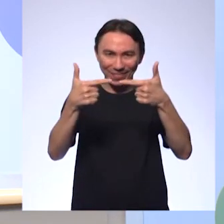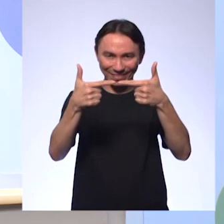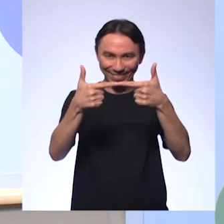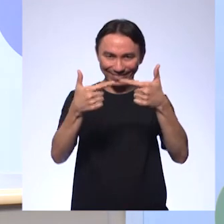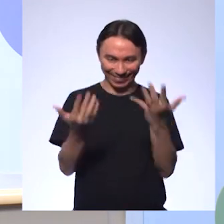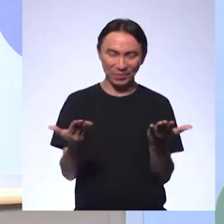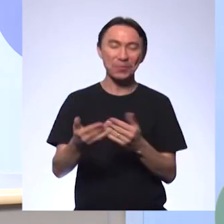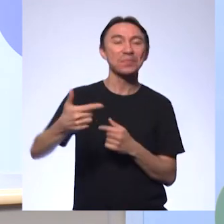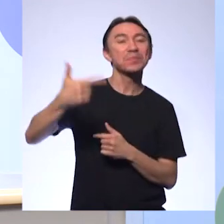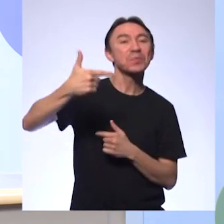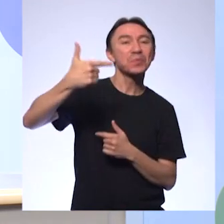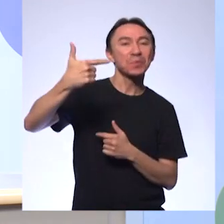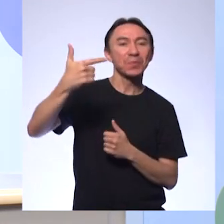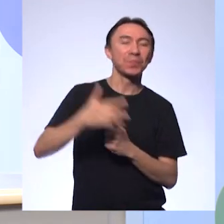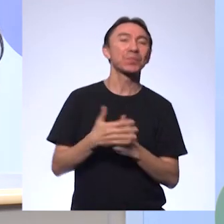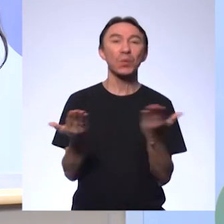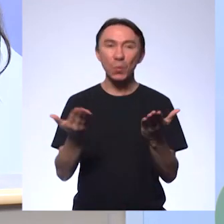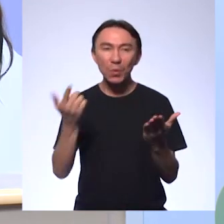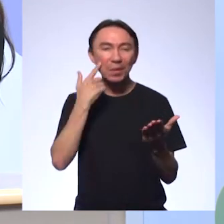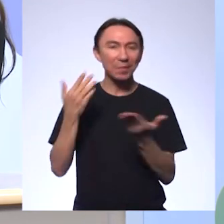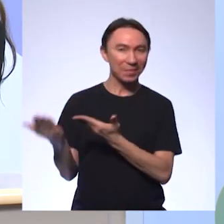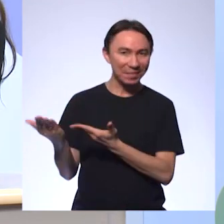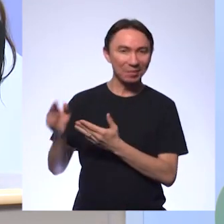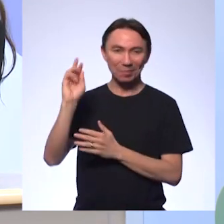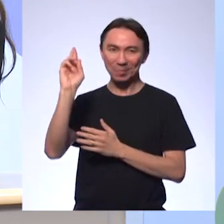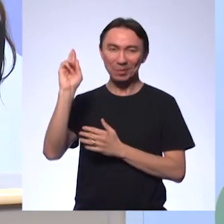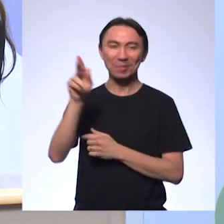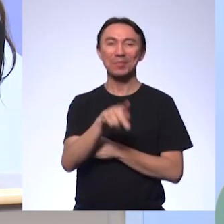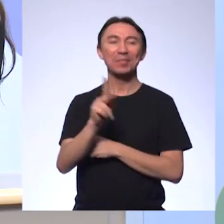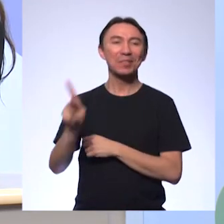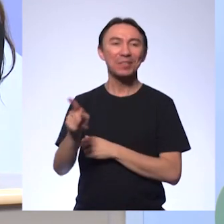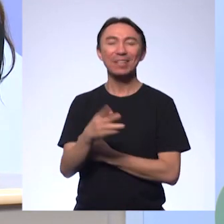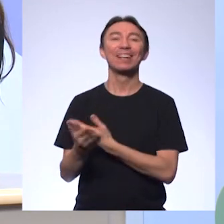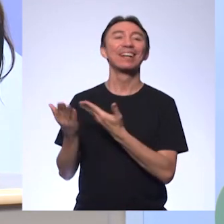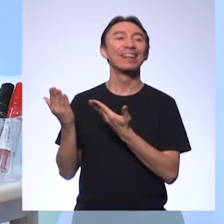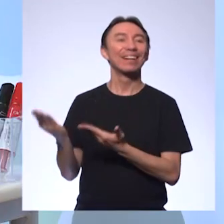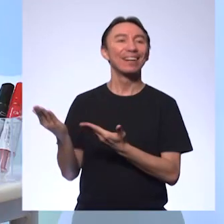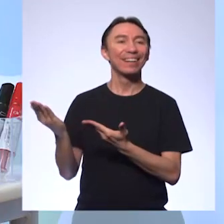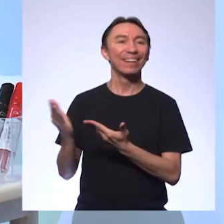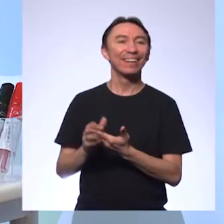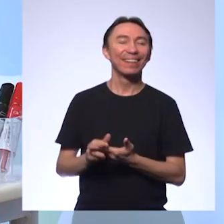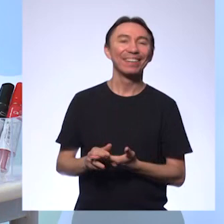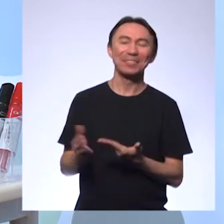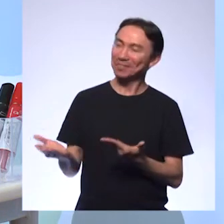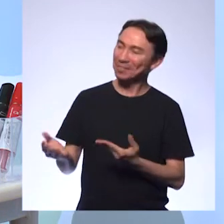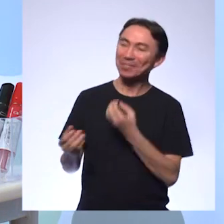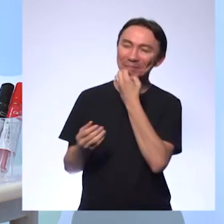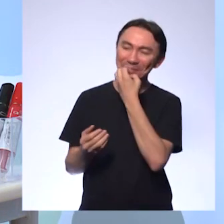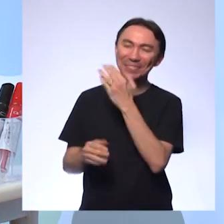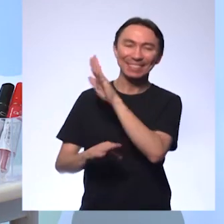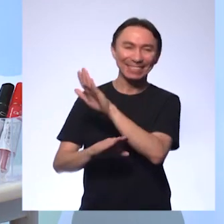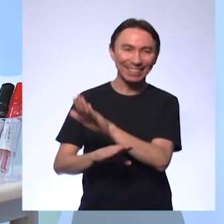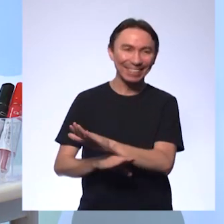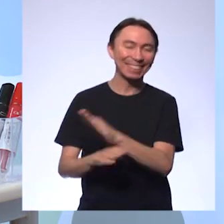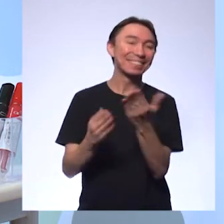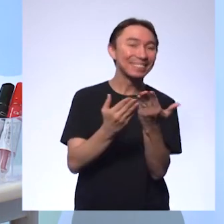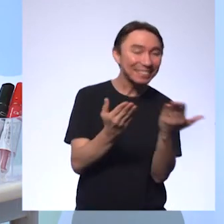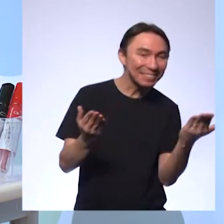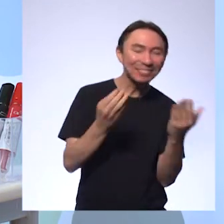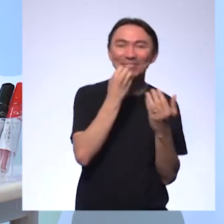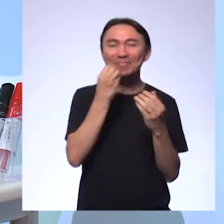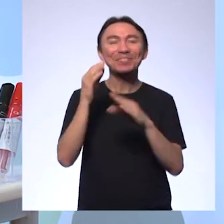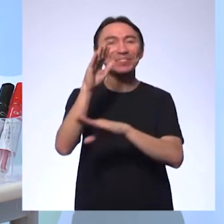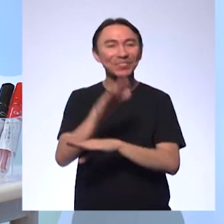a professora que irá ministrar a nossa aula de hoje. Boa tarde, professora. Boa tarde, Márcia. Obrigada. Boa tarde, estudantes. Sejam